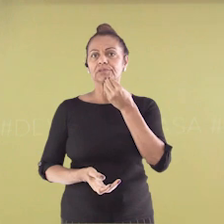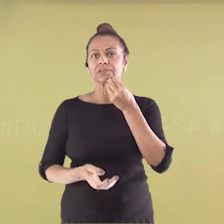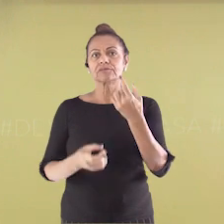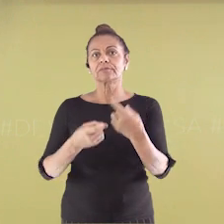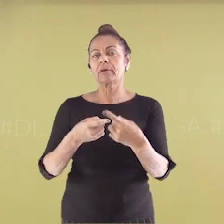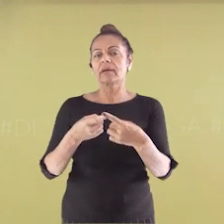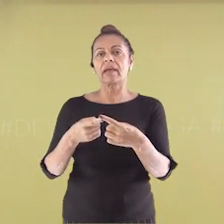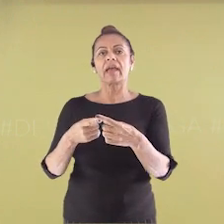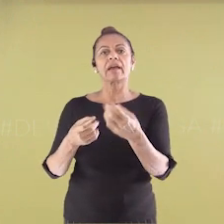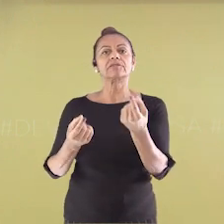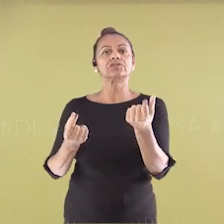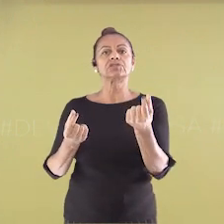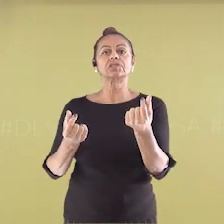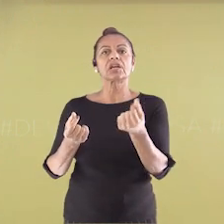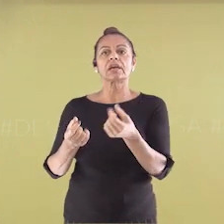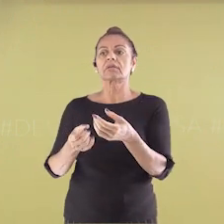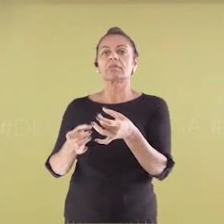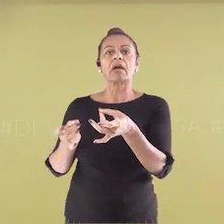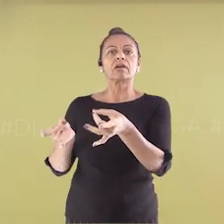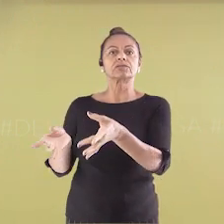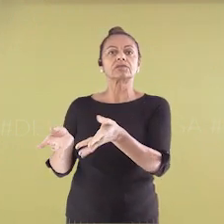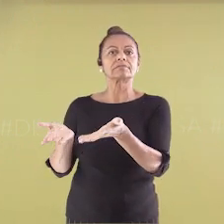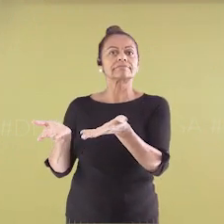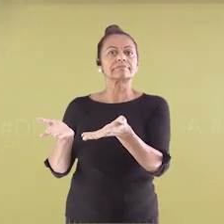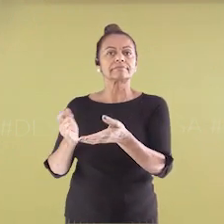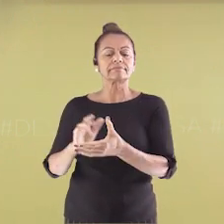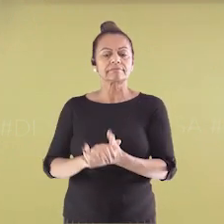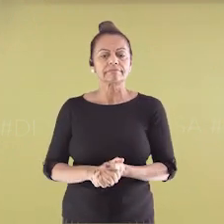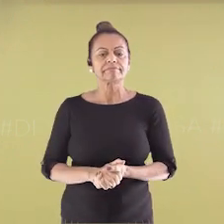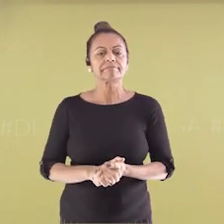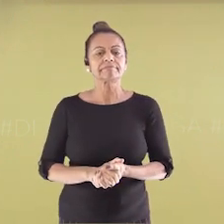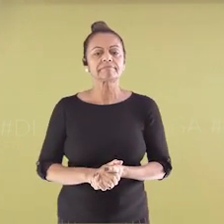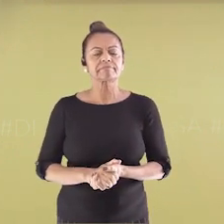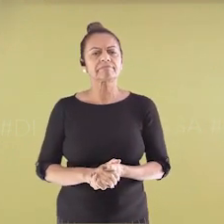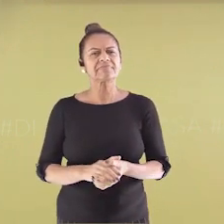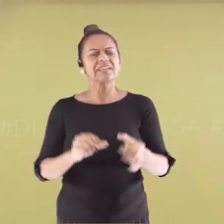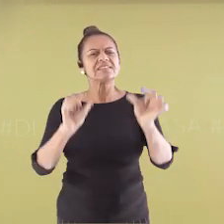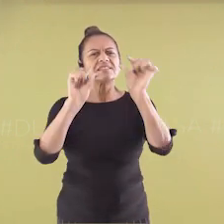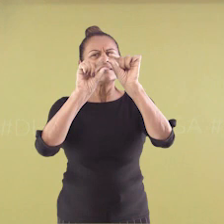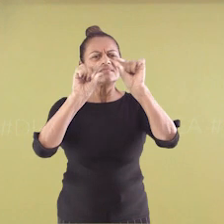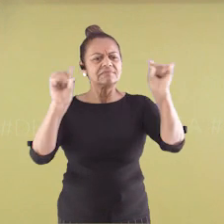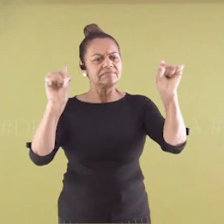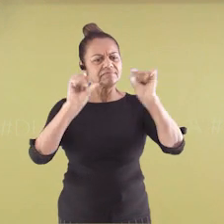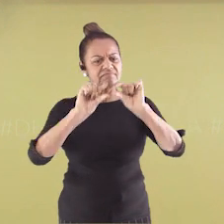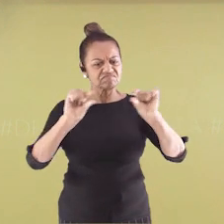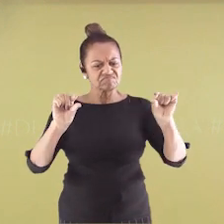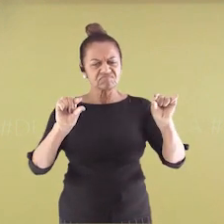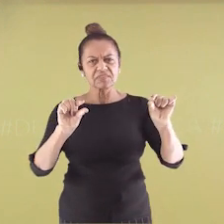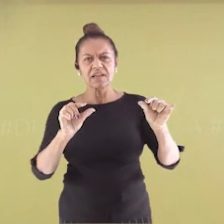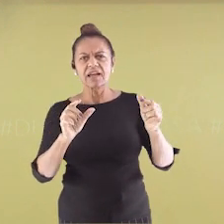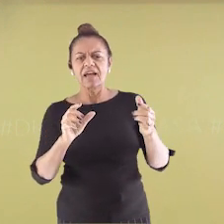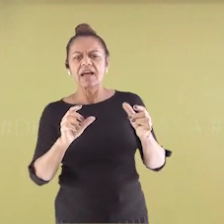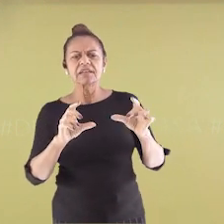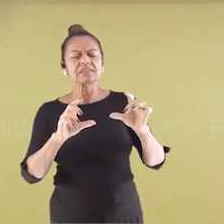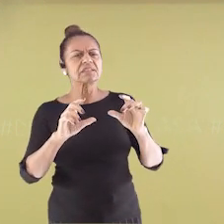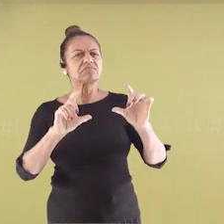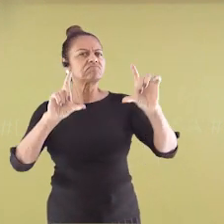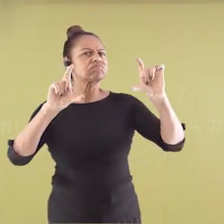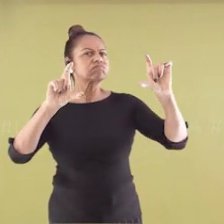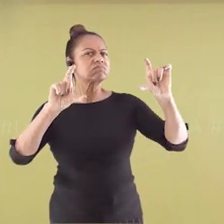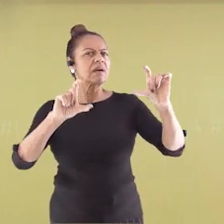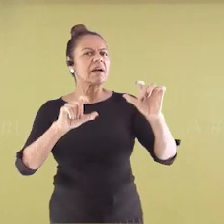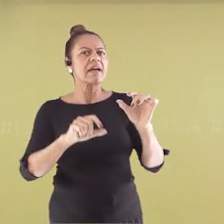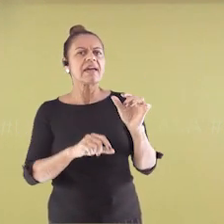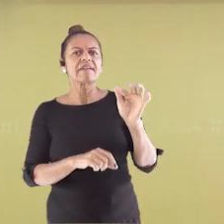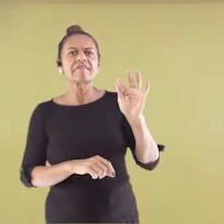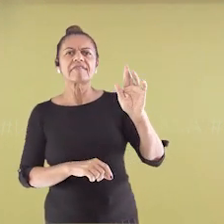judiciário. Agora, quero que vocês me respondam. Essa manchete aqui tem uma frase ou uma oração?